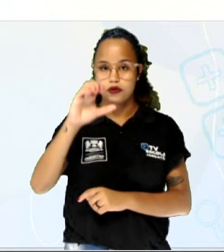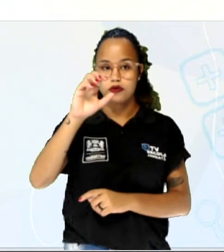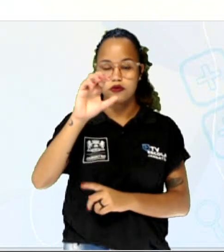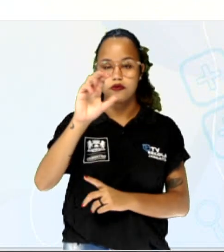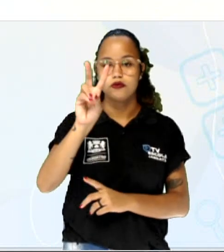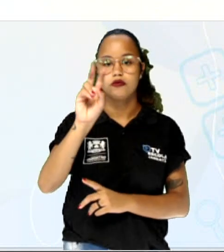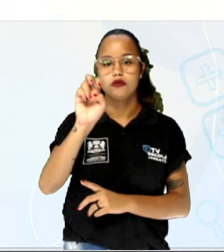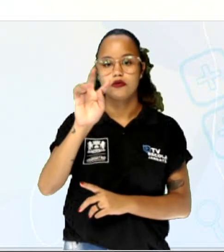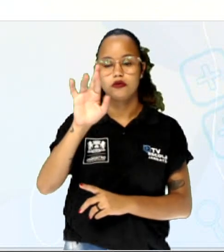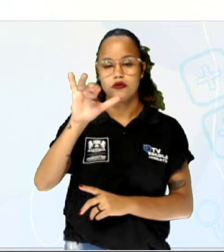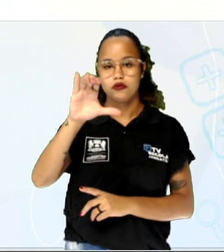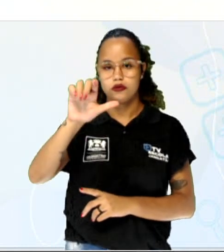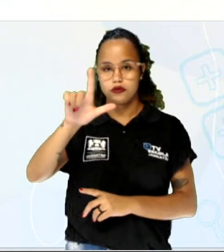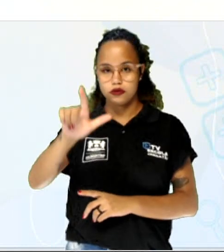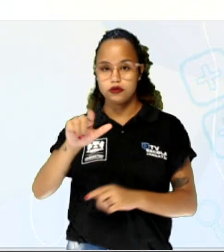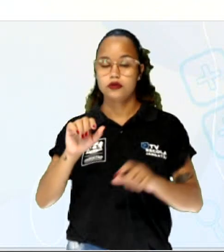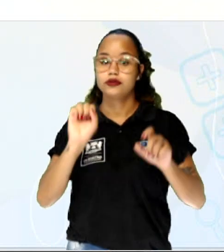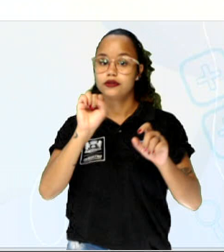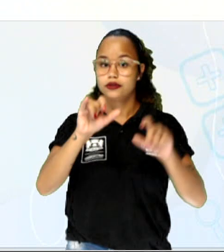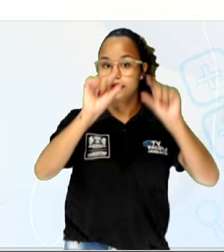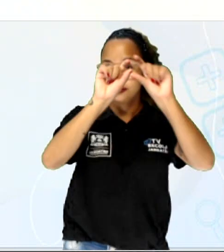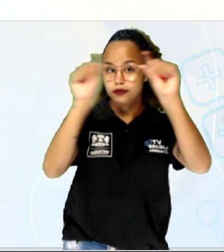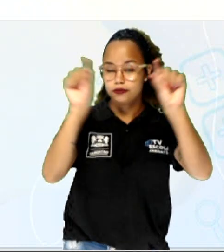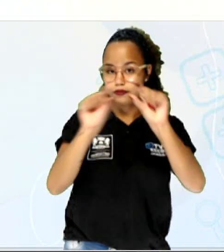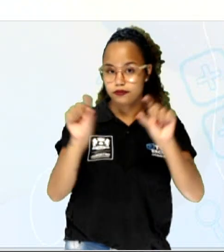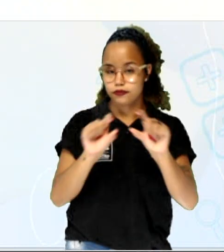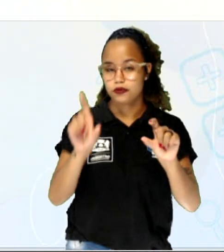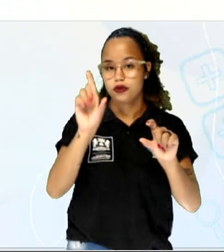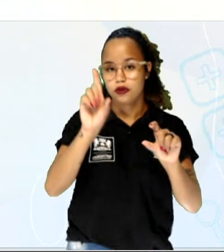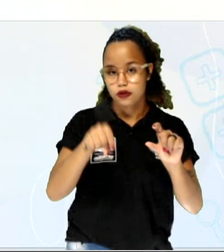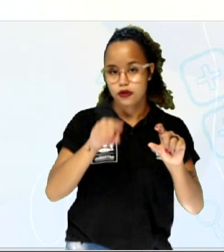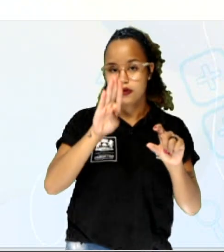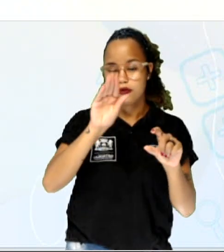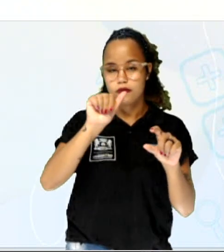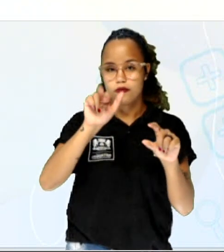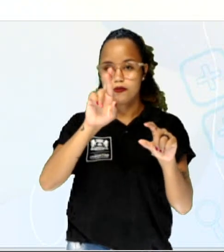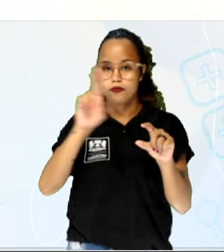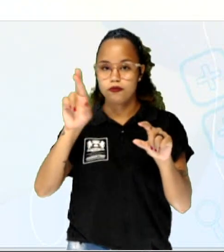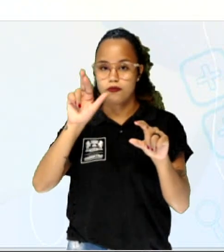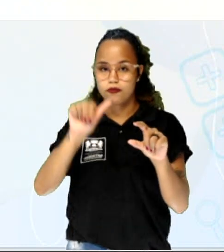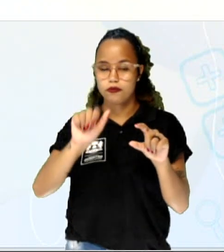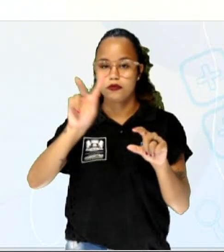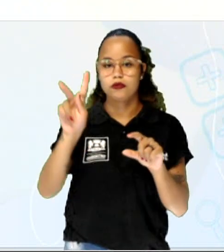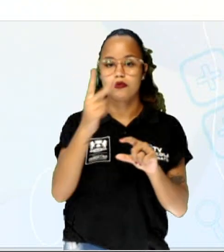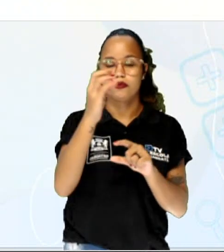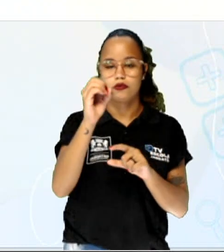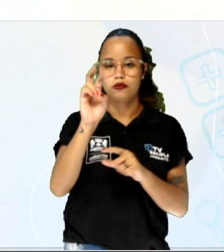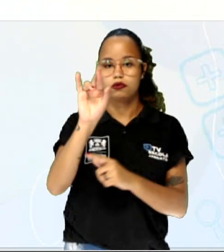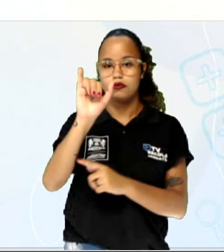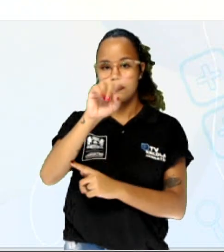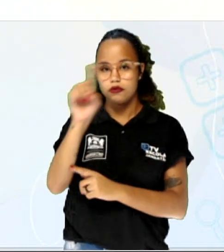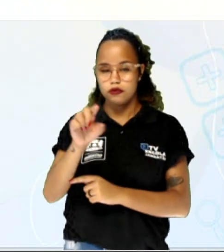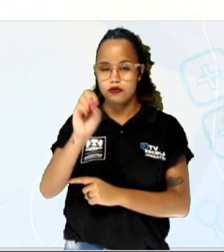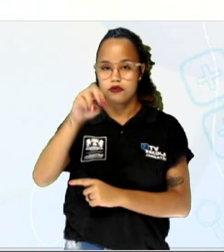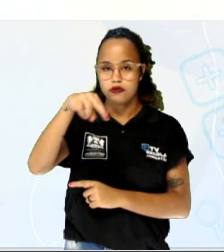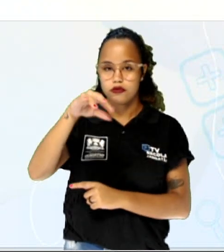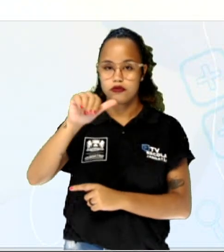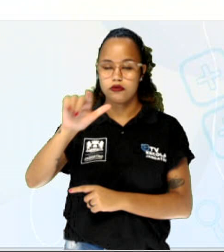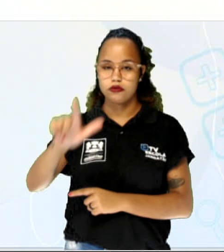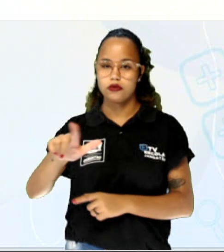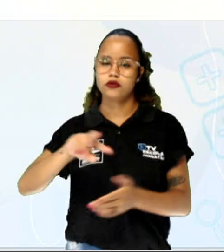gráfico de barras horizontal, tá certo? E ele traz as informações, né, que ele serve para